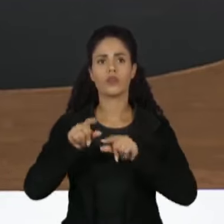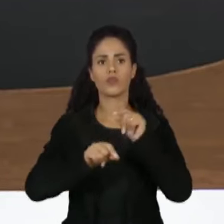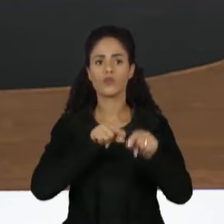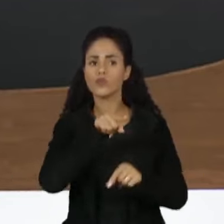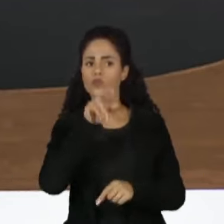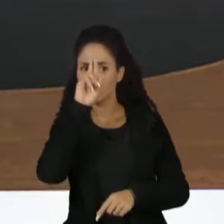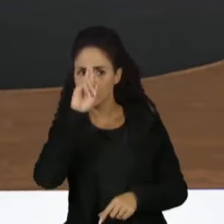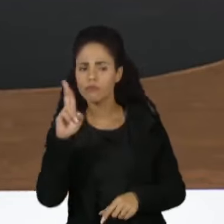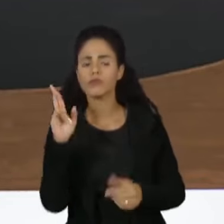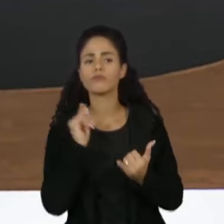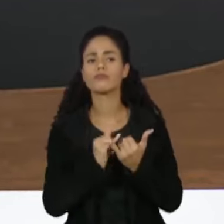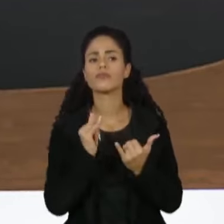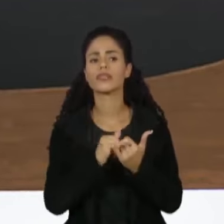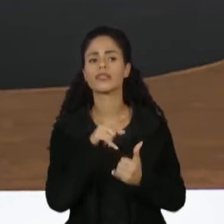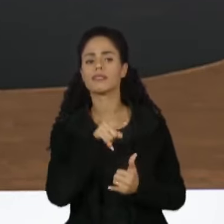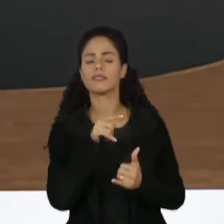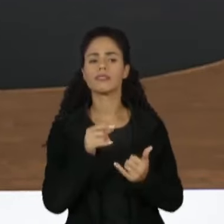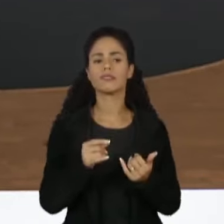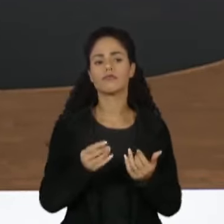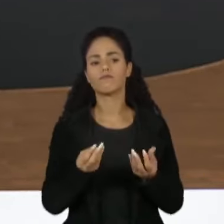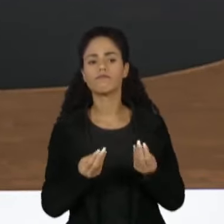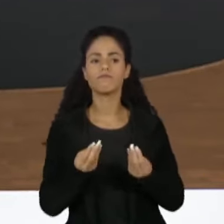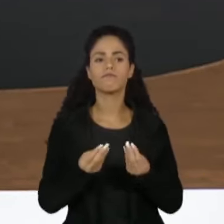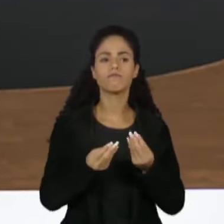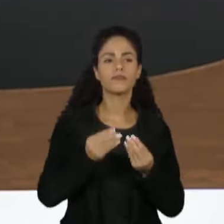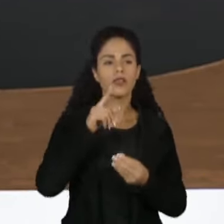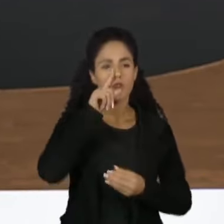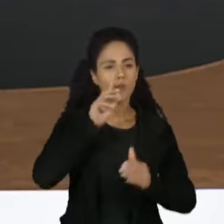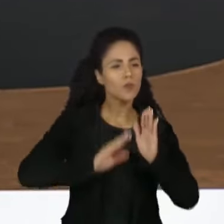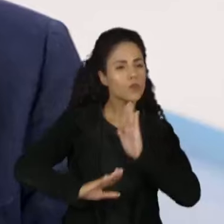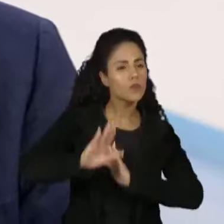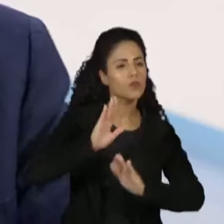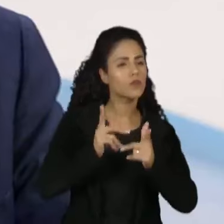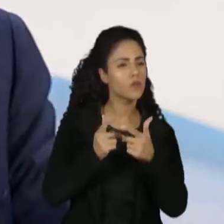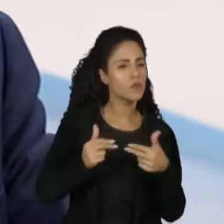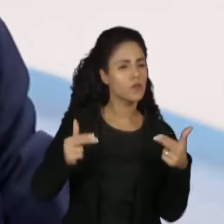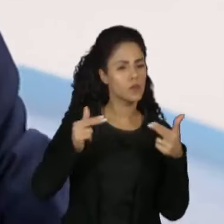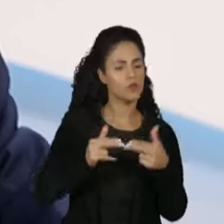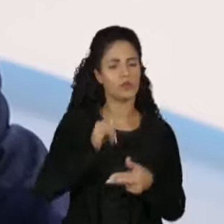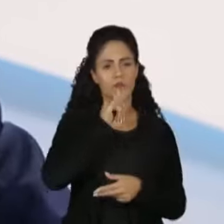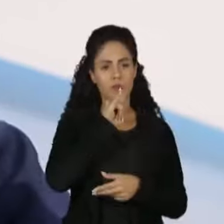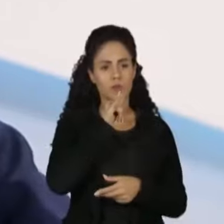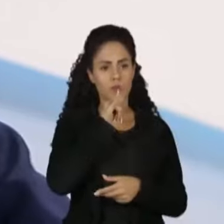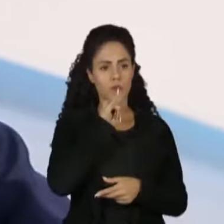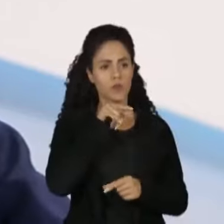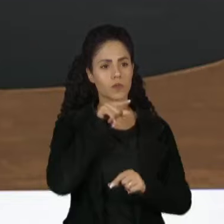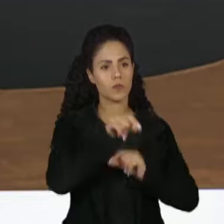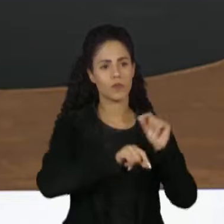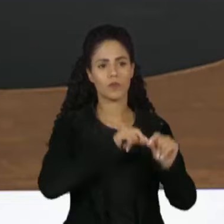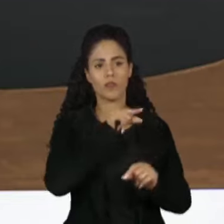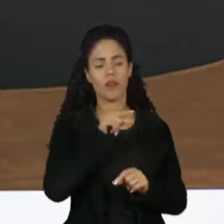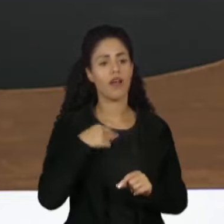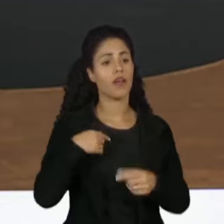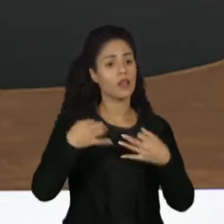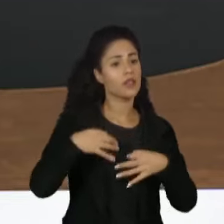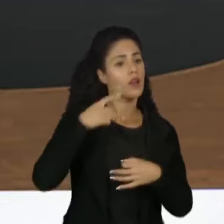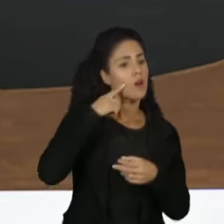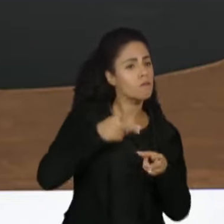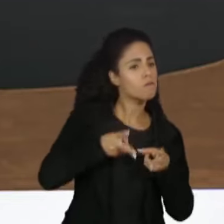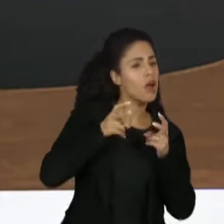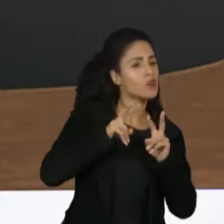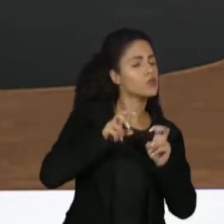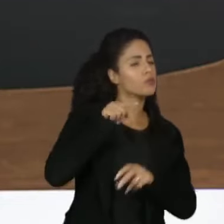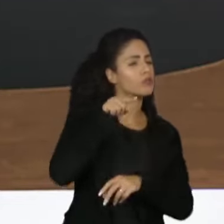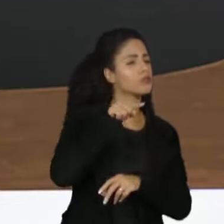senhor parece muito ali cauteloso em colocar. Se o senhor não colocar, pode ser que o Congresso coloque pelo senhor. Queria ouvir o senhor